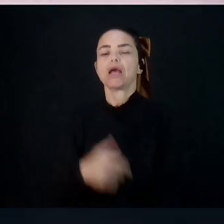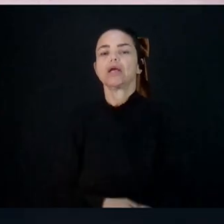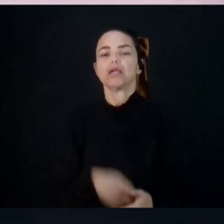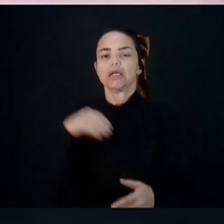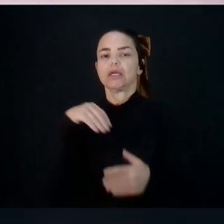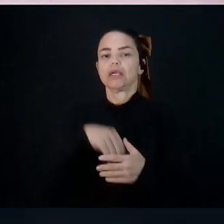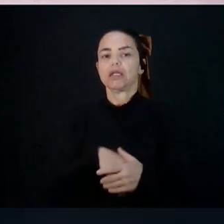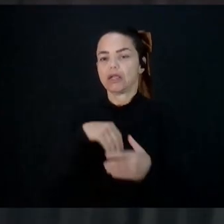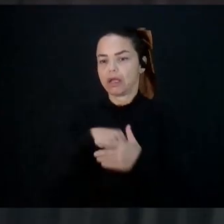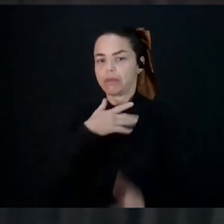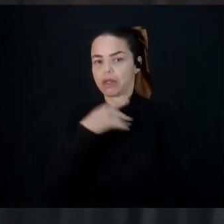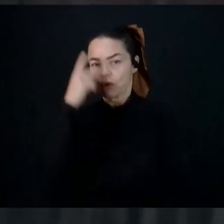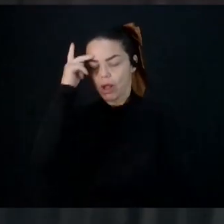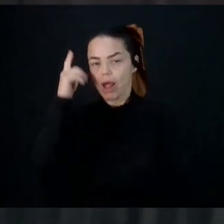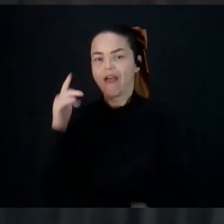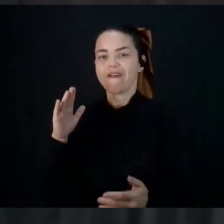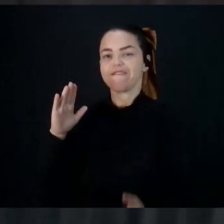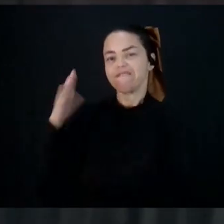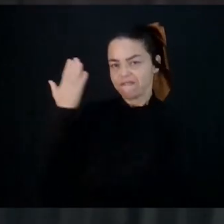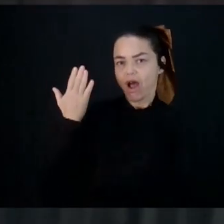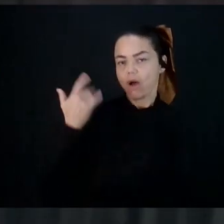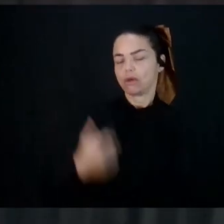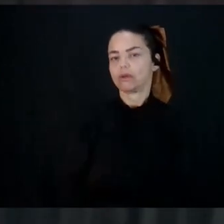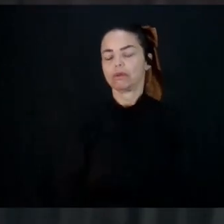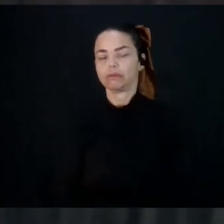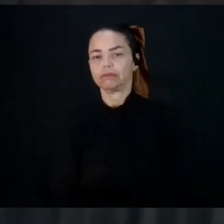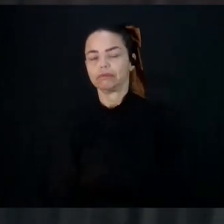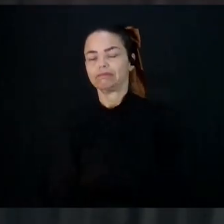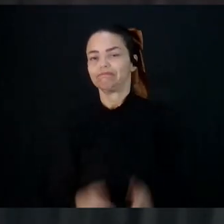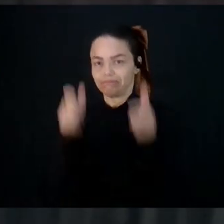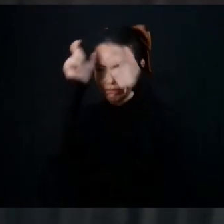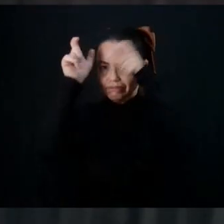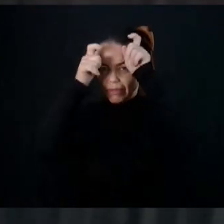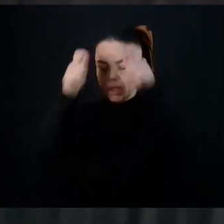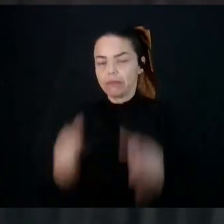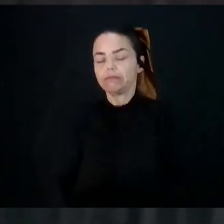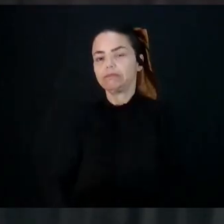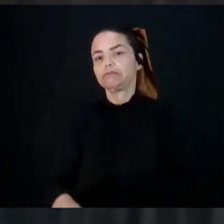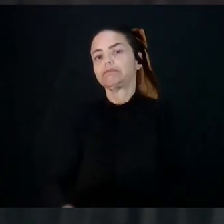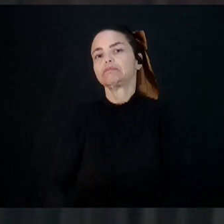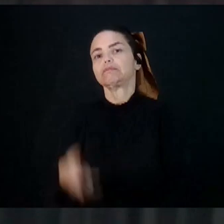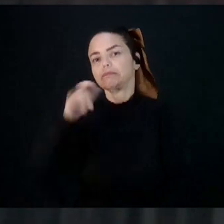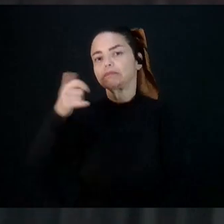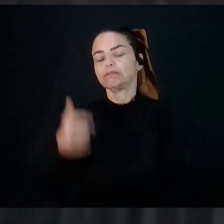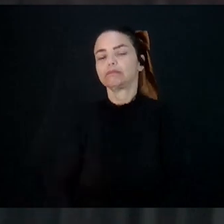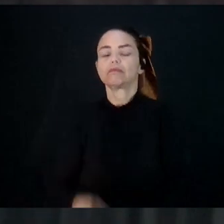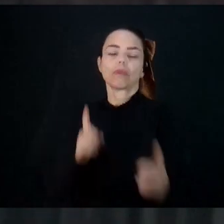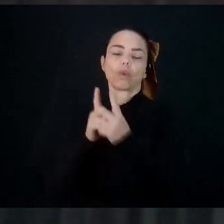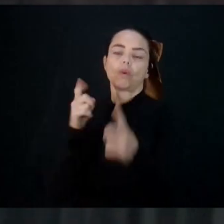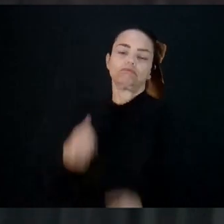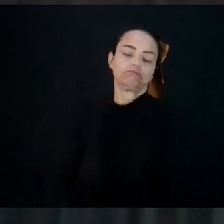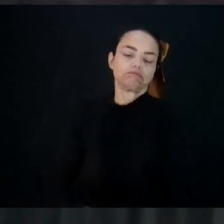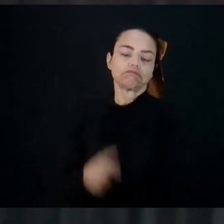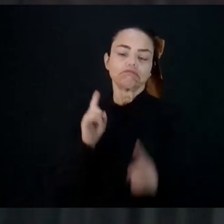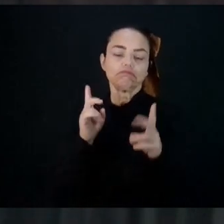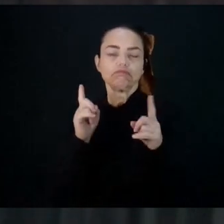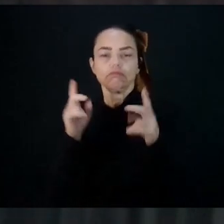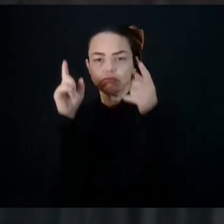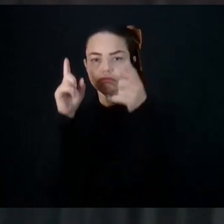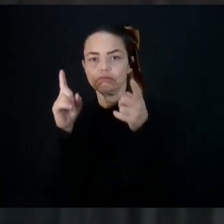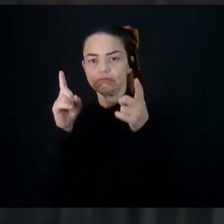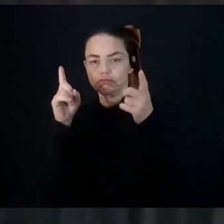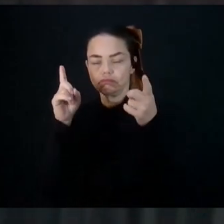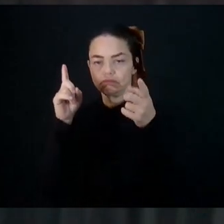E também tem uma outra questão que às vezes as pessoas falam, mas não é só diagnosticar esse transtorno e resolver.